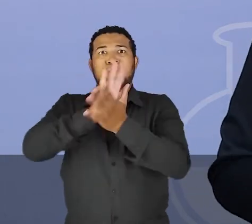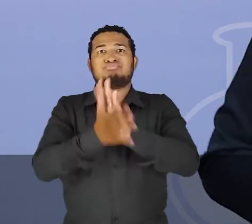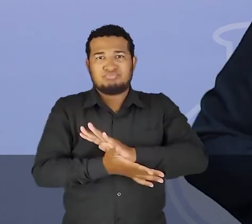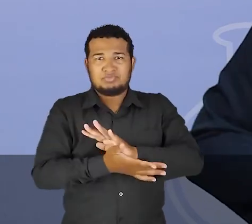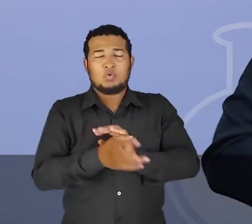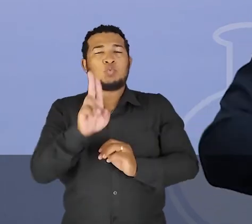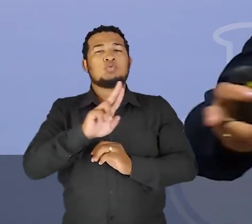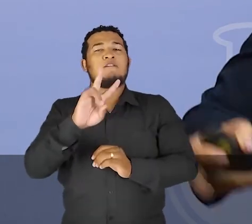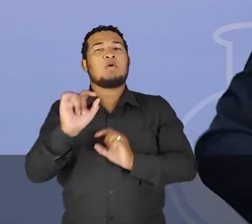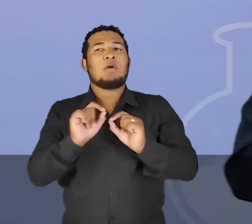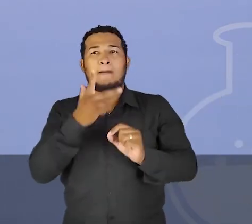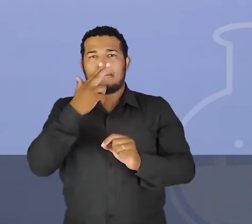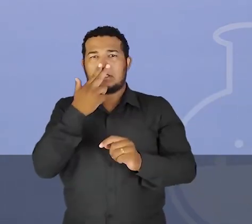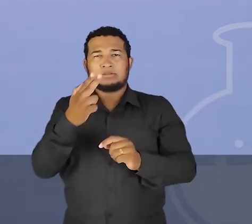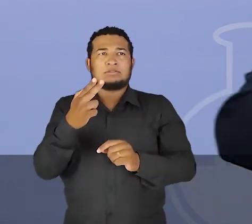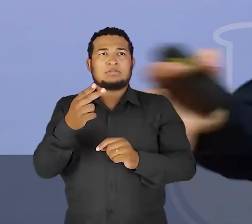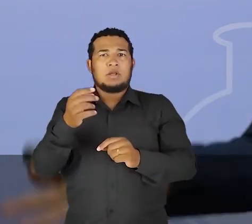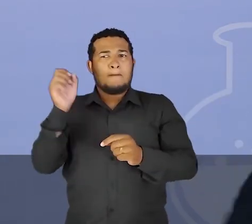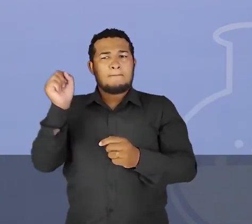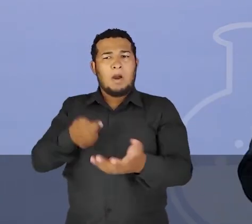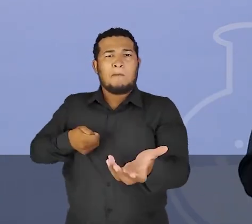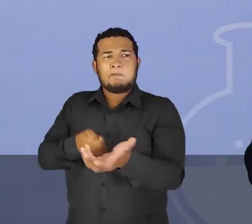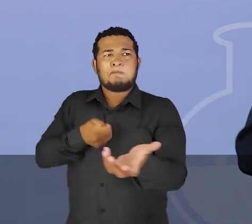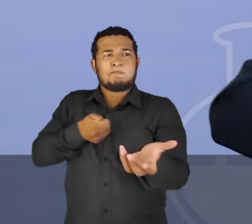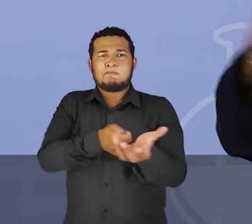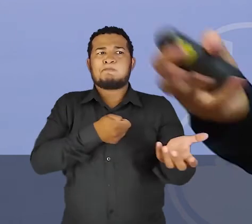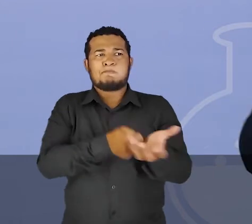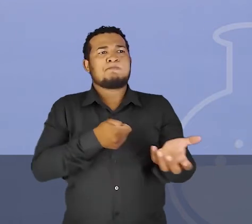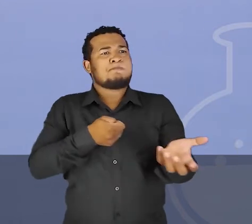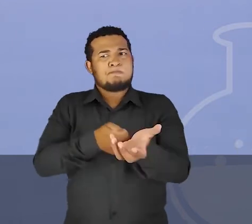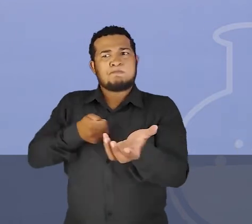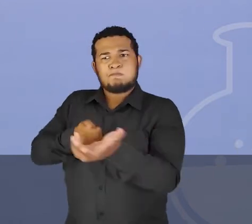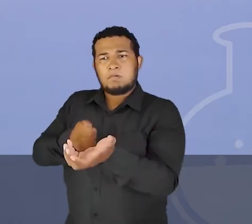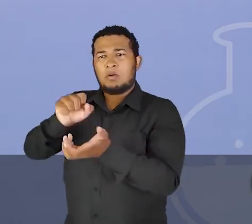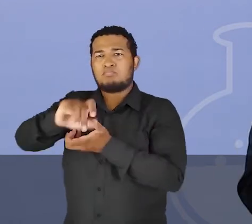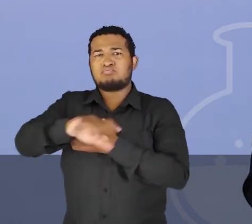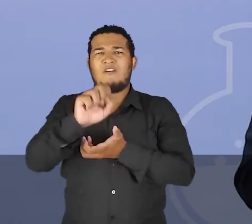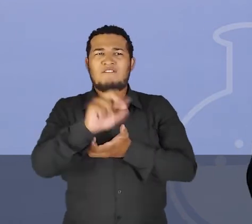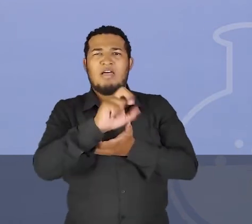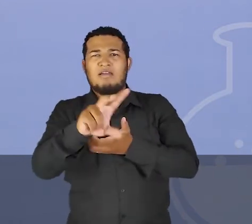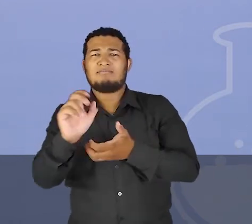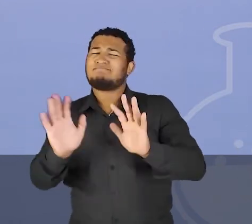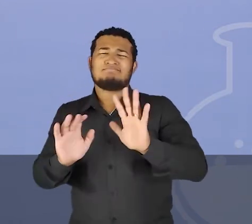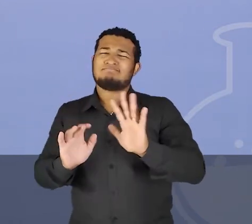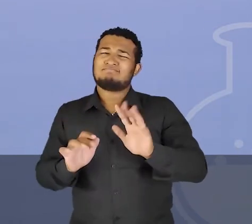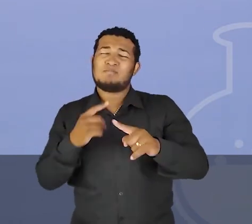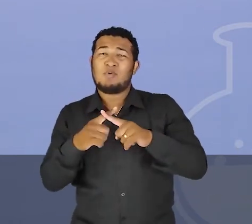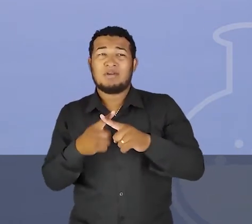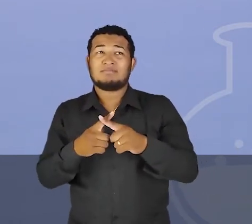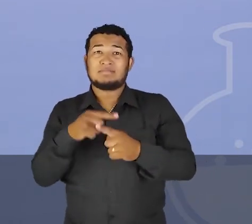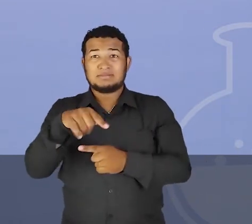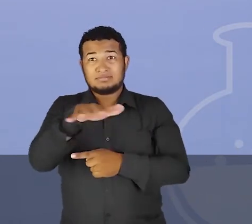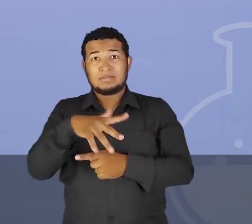vai usar uma bomba para poder pulverizar o jardim com tratores? Claro que não. Por quê? Porque,